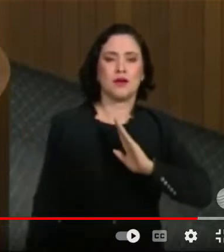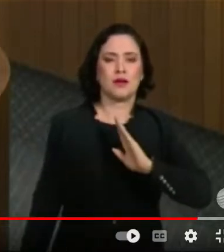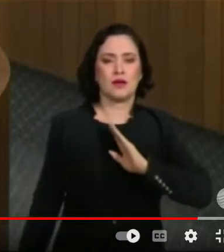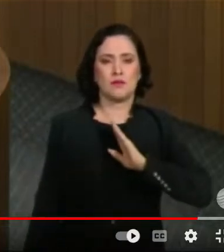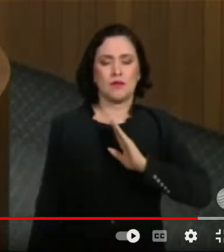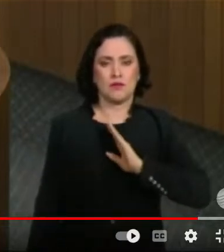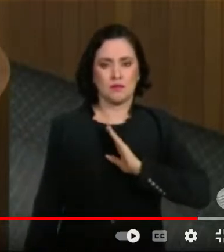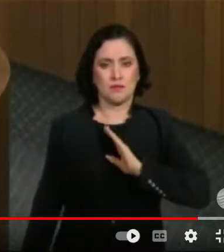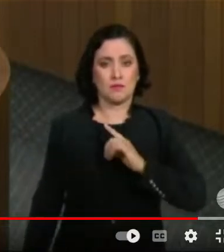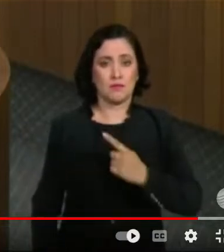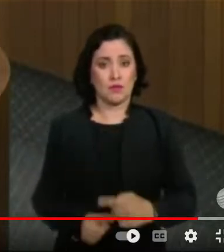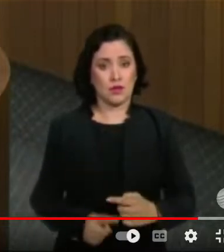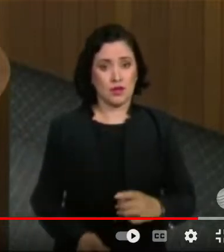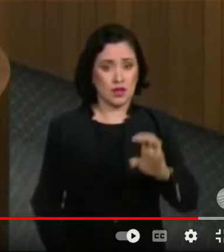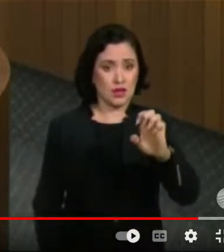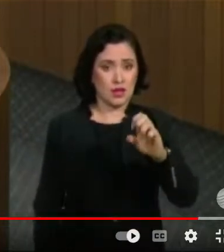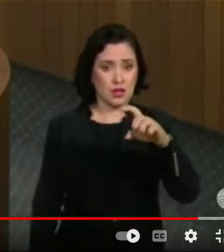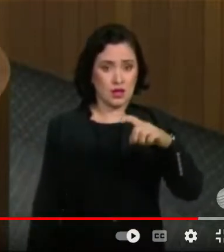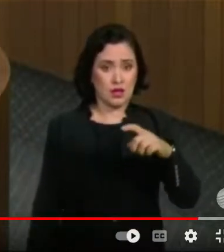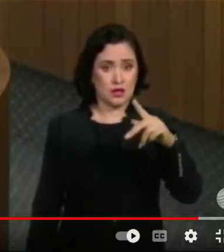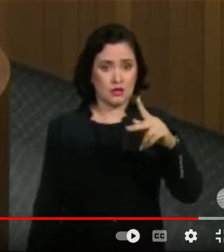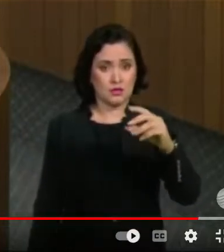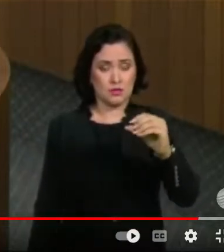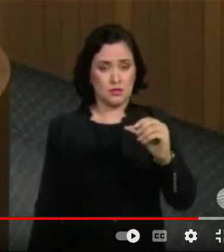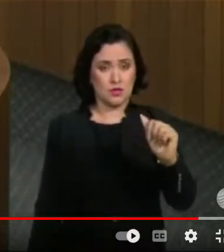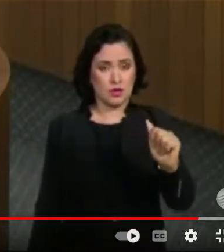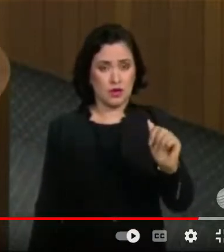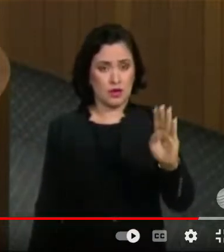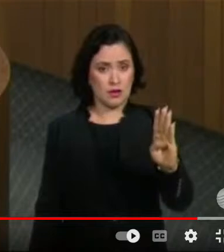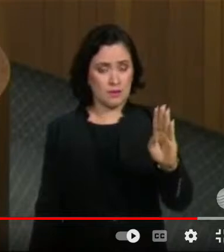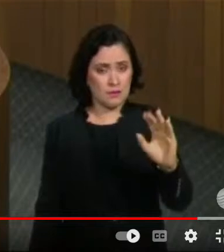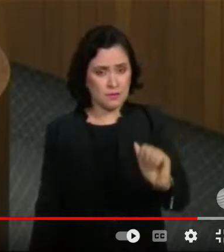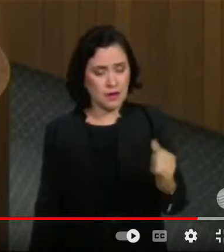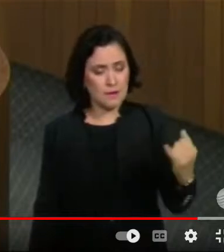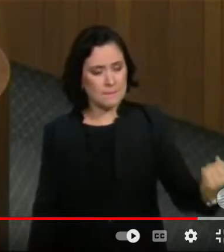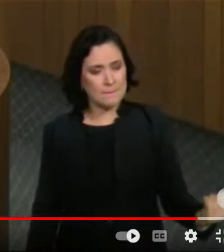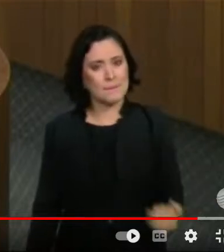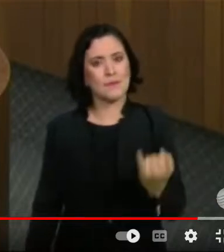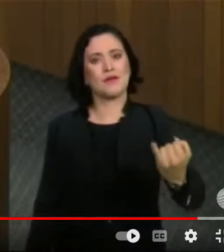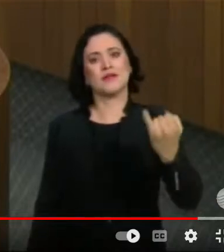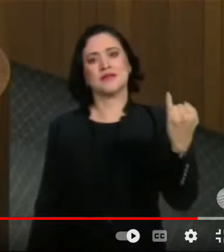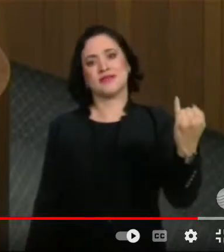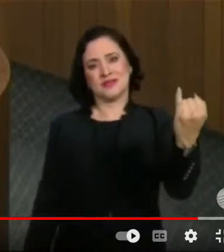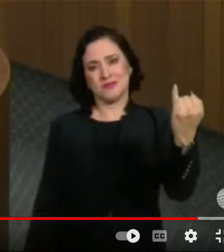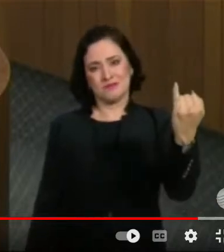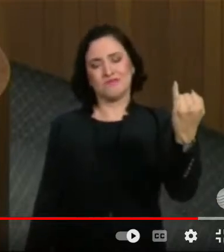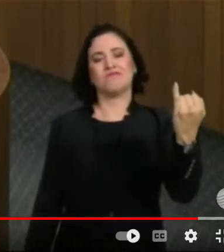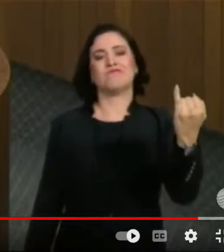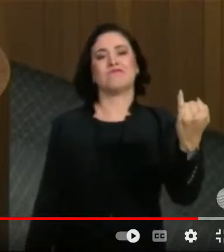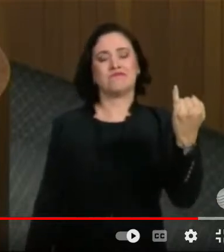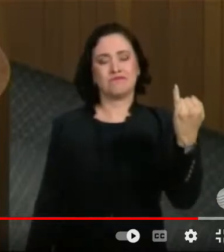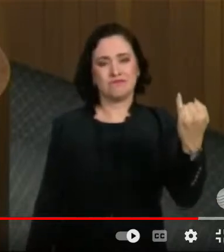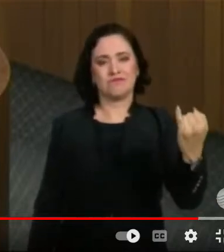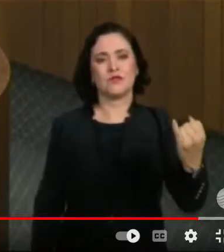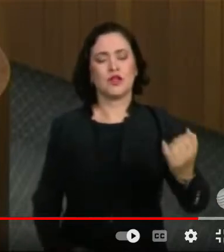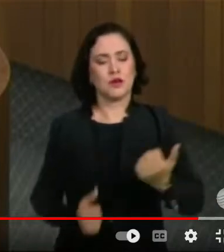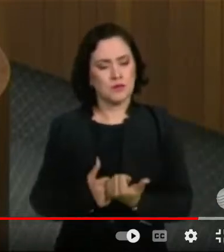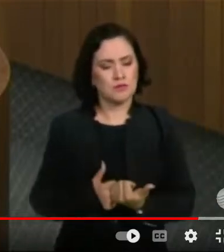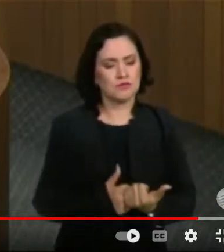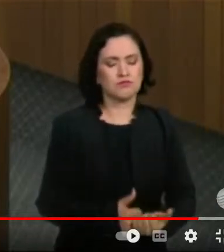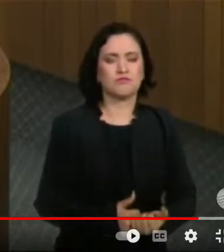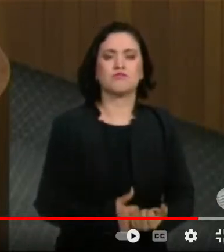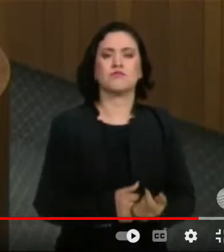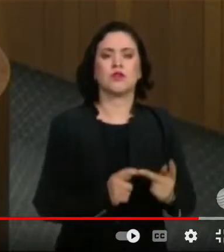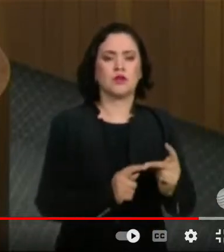agronegócio, dentro da agricultura. Isso fortalece os negócios que são feitos na cidade de Bacabal, mas também dá